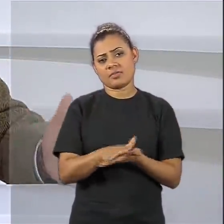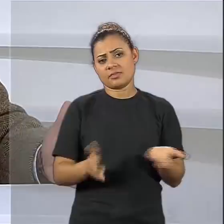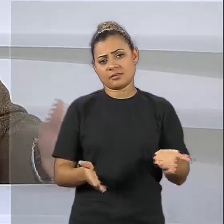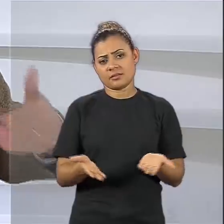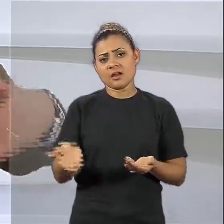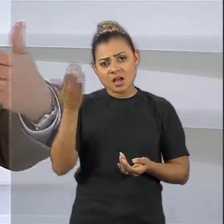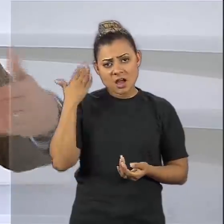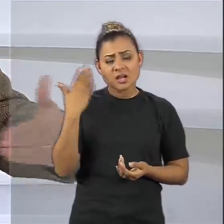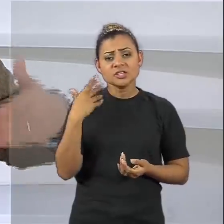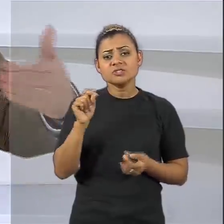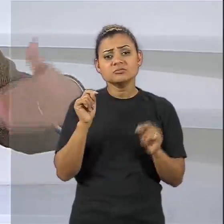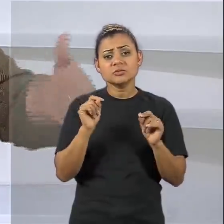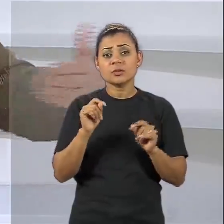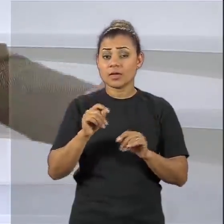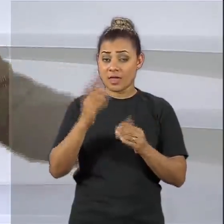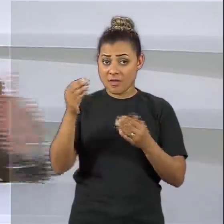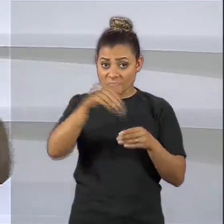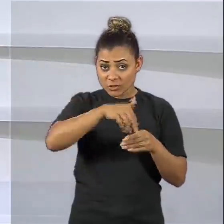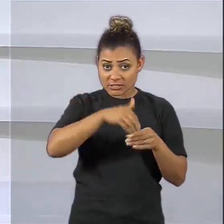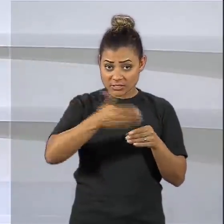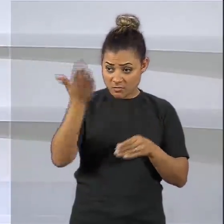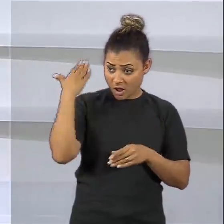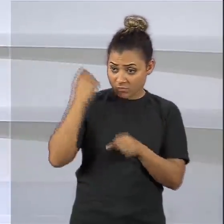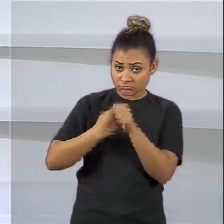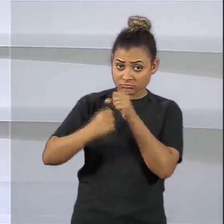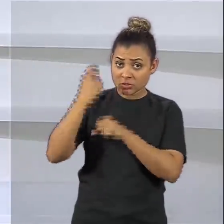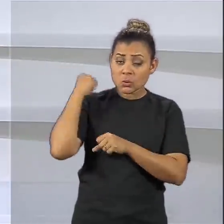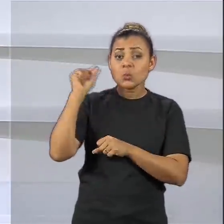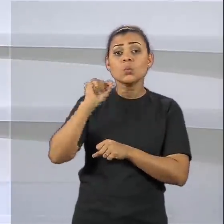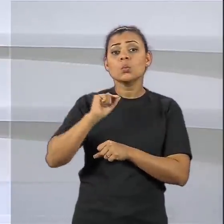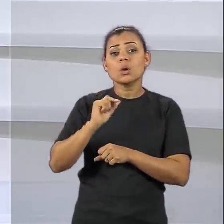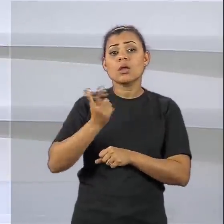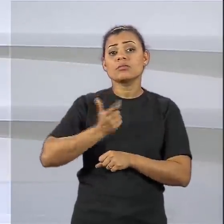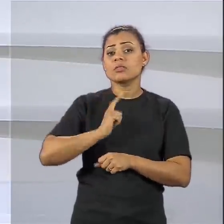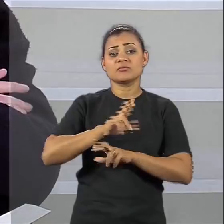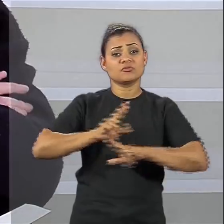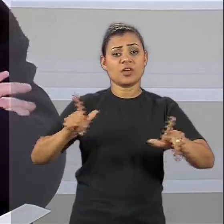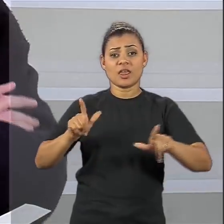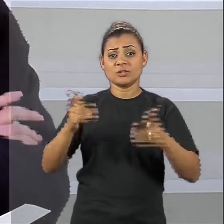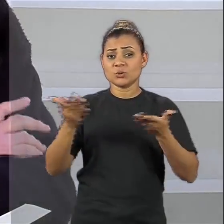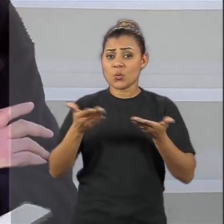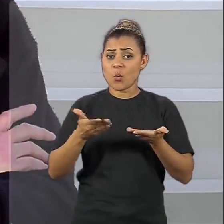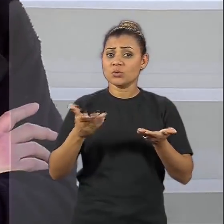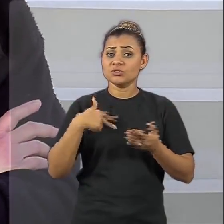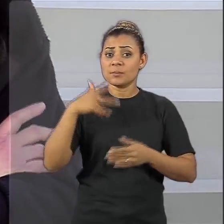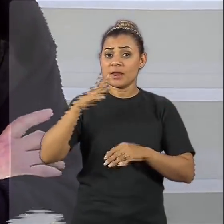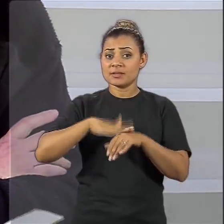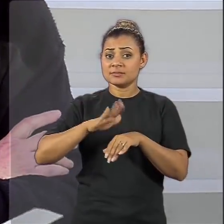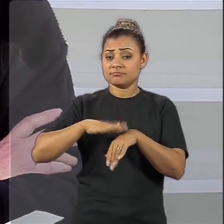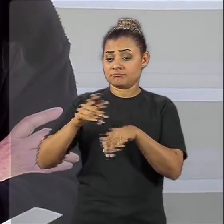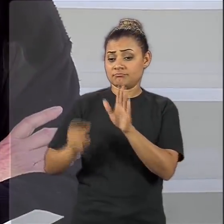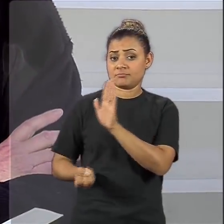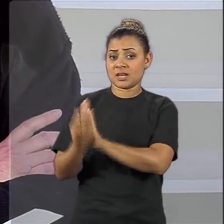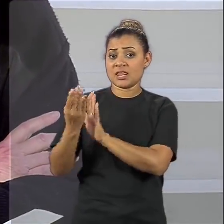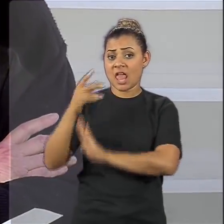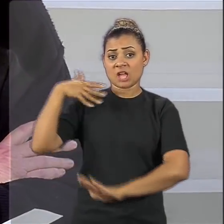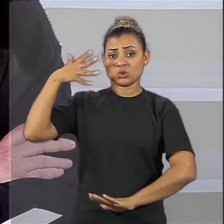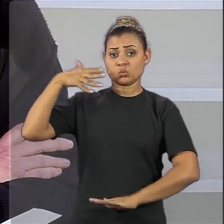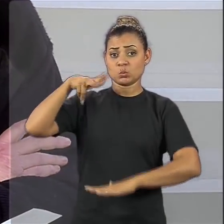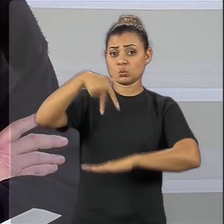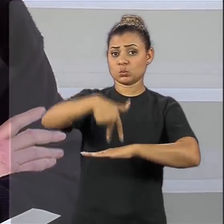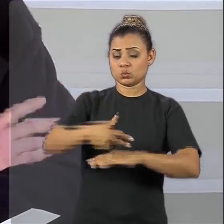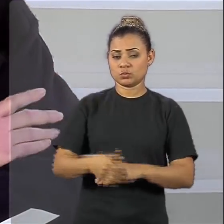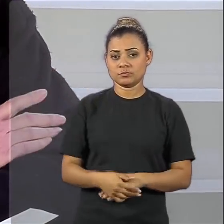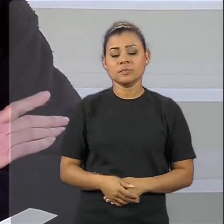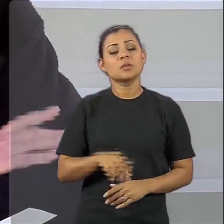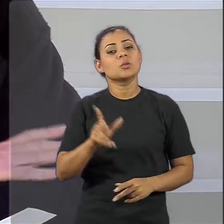um bom sinal. Eles irão ter que produzir os seus próprios discursos. E há um outro fator interessante, que é o seguinte, é a primeira eleição na história da